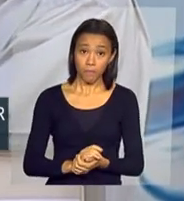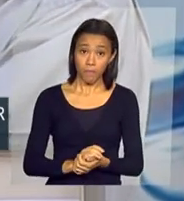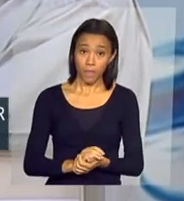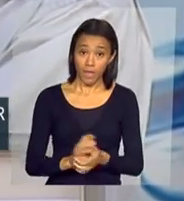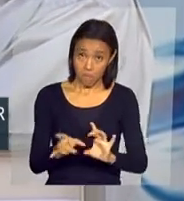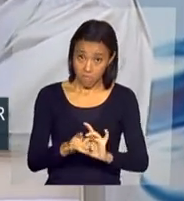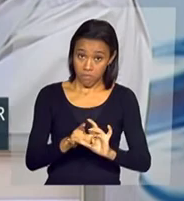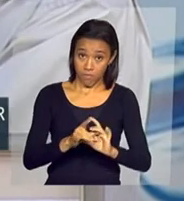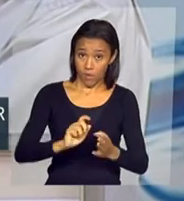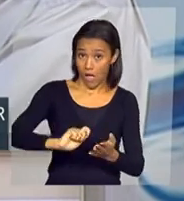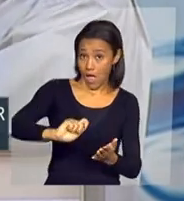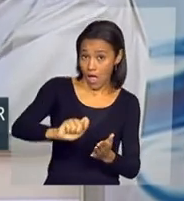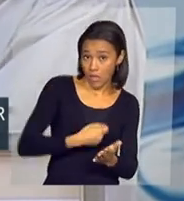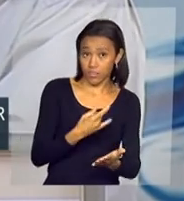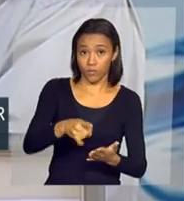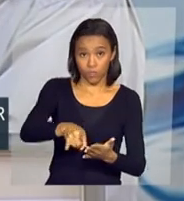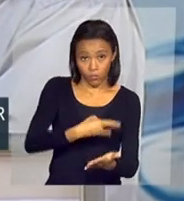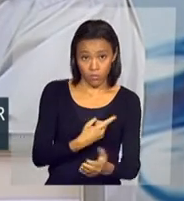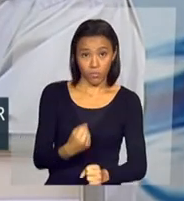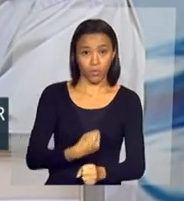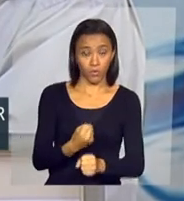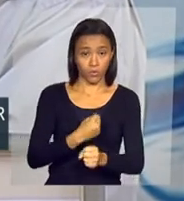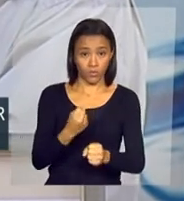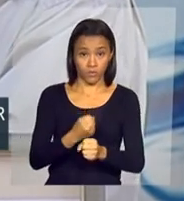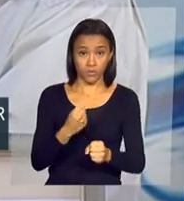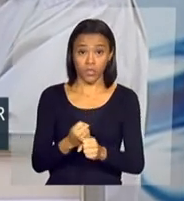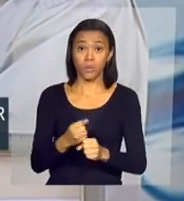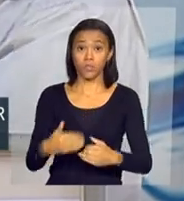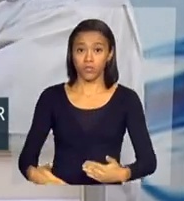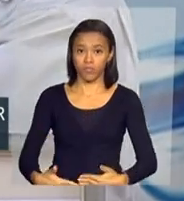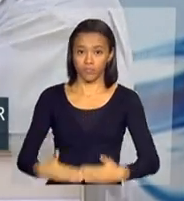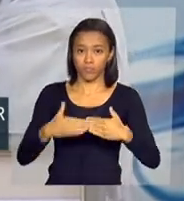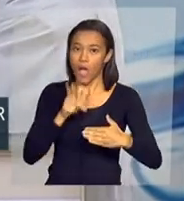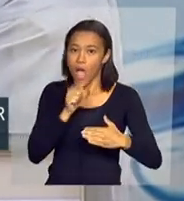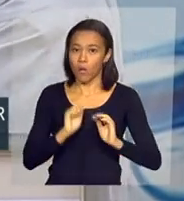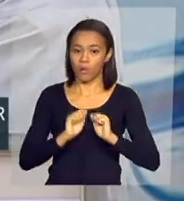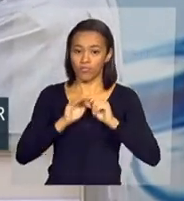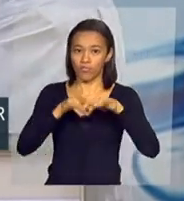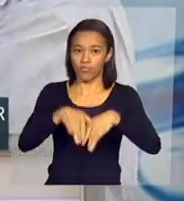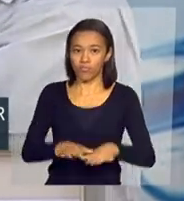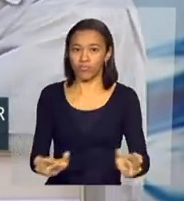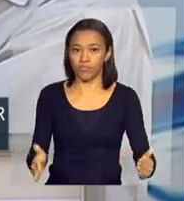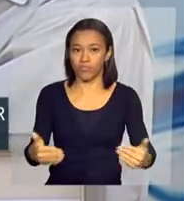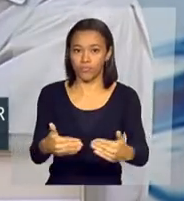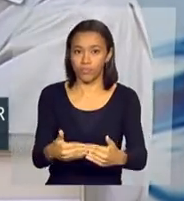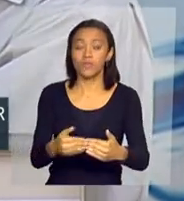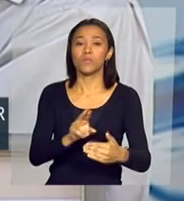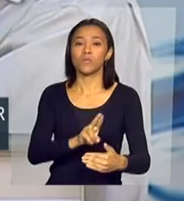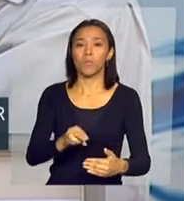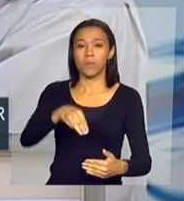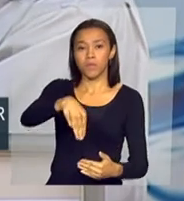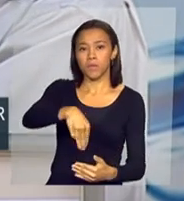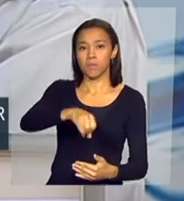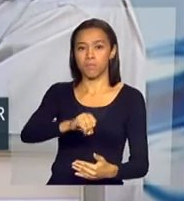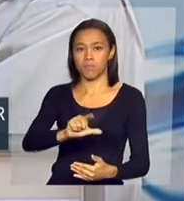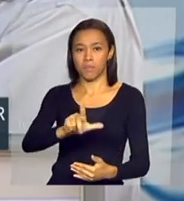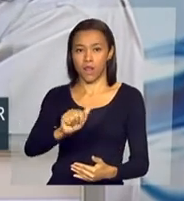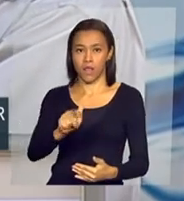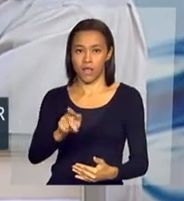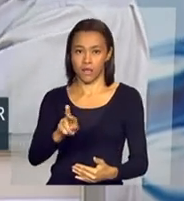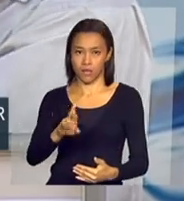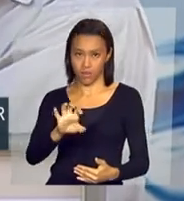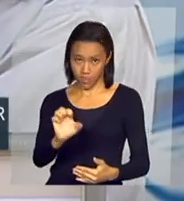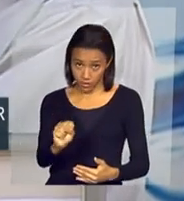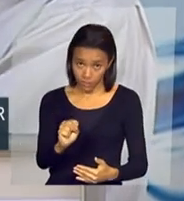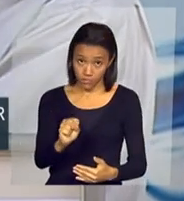serviço da barragem de Milagres. Apresentei a Vossa Excelência ali o prefeito Neto Minervino,